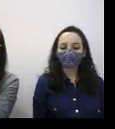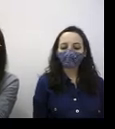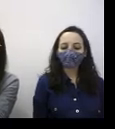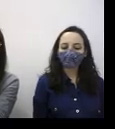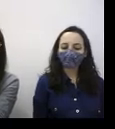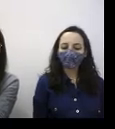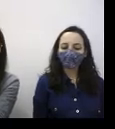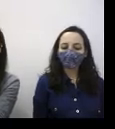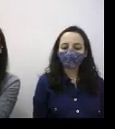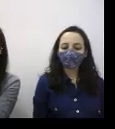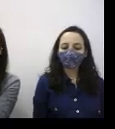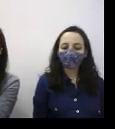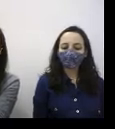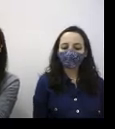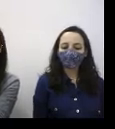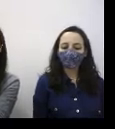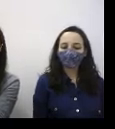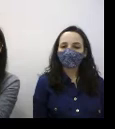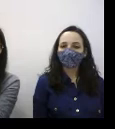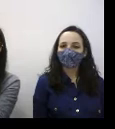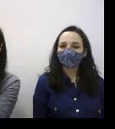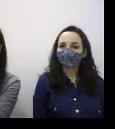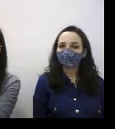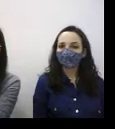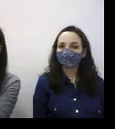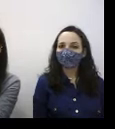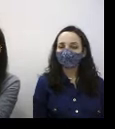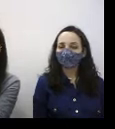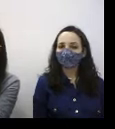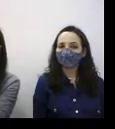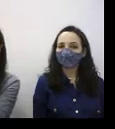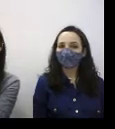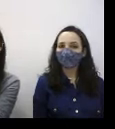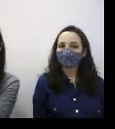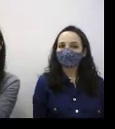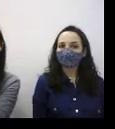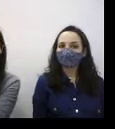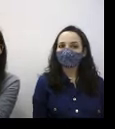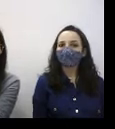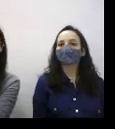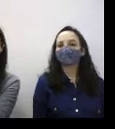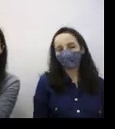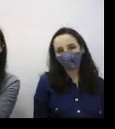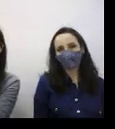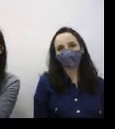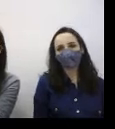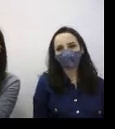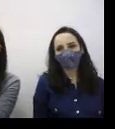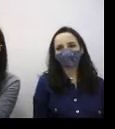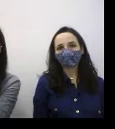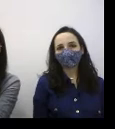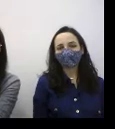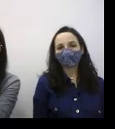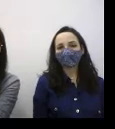E também, além de sentir-se triste ser importante, é também normal sentir-se